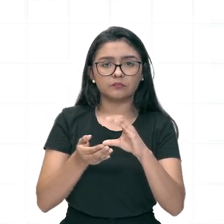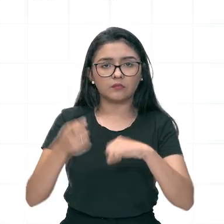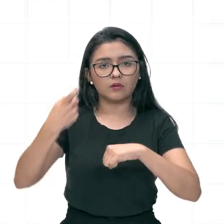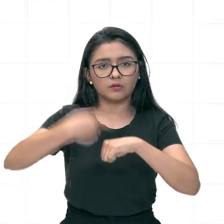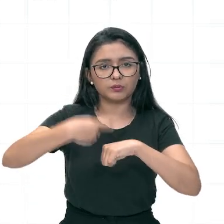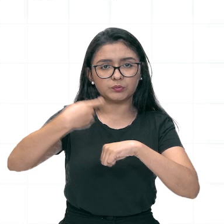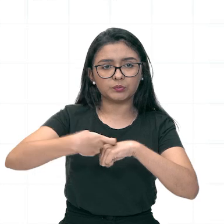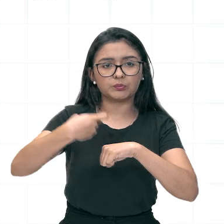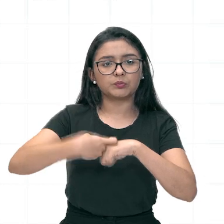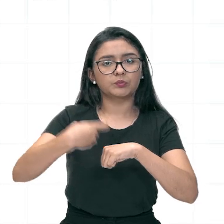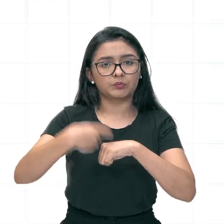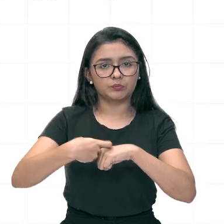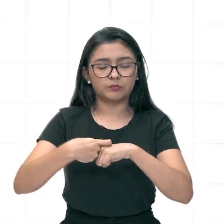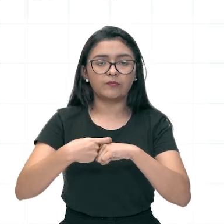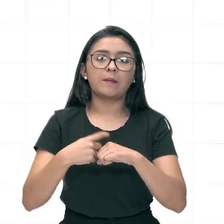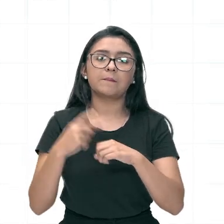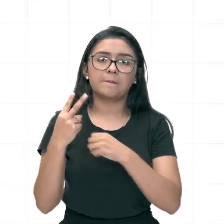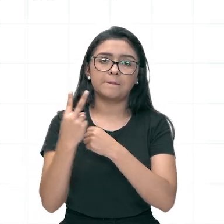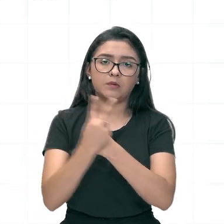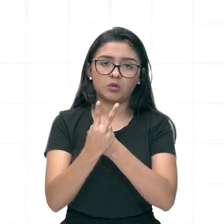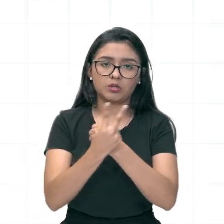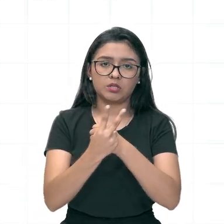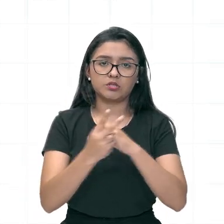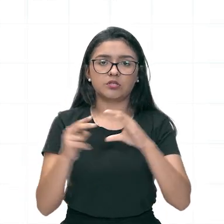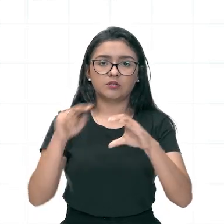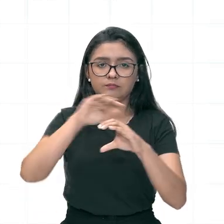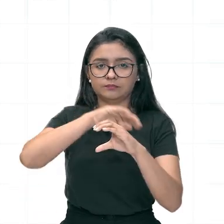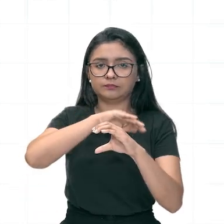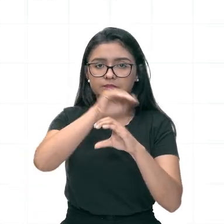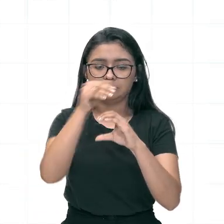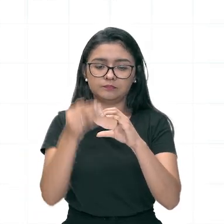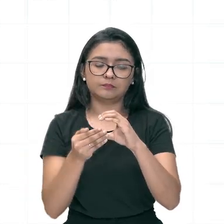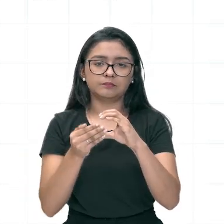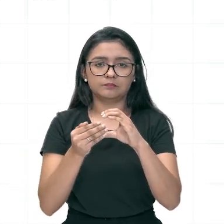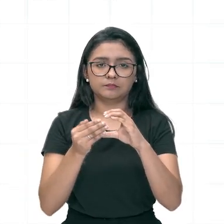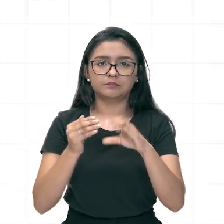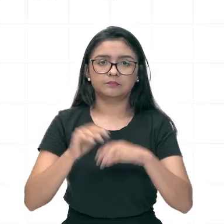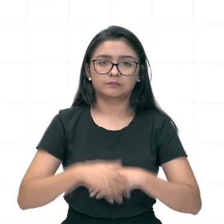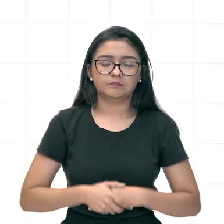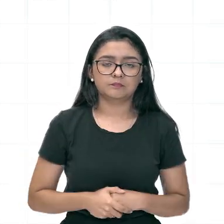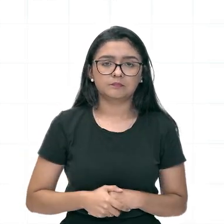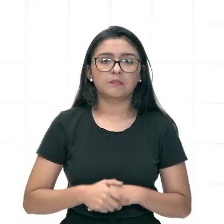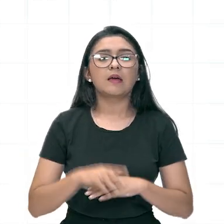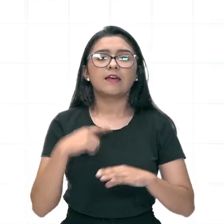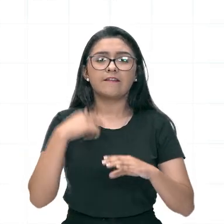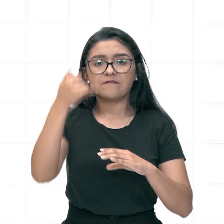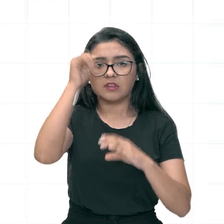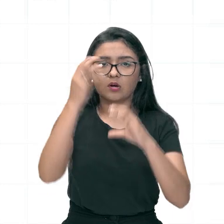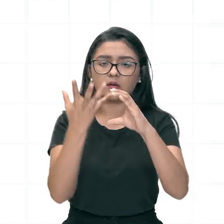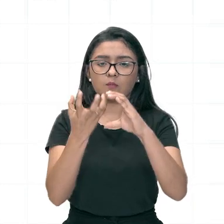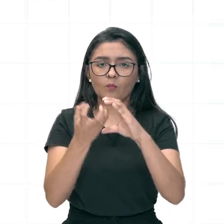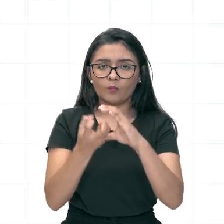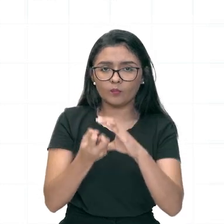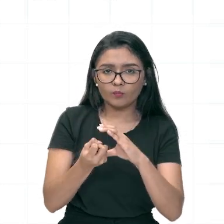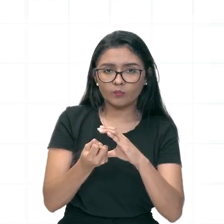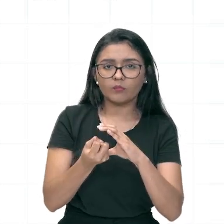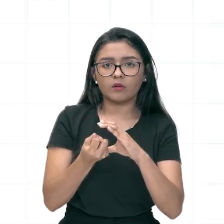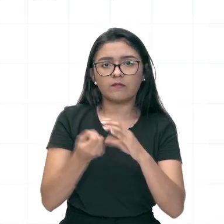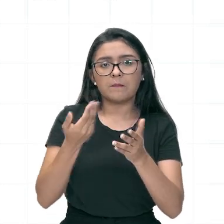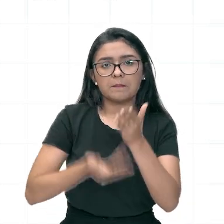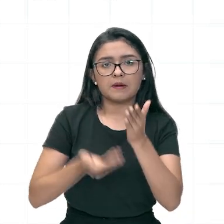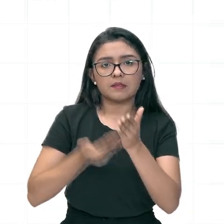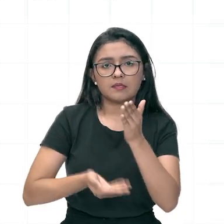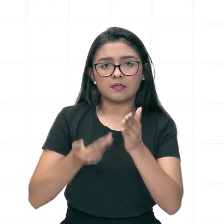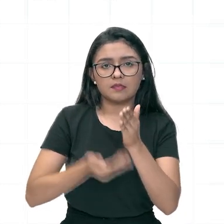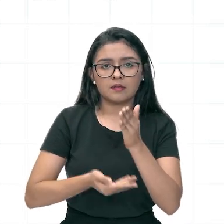pouco mais rígida às vezes e ela vai proteger esse embrião, evitando com que ele resseque, né, com que ele perca ali suas nutrientes,